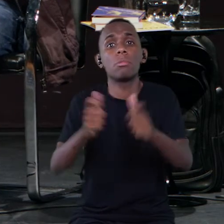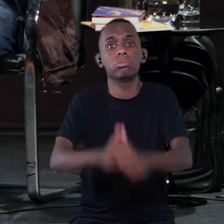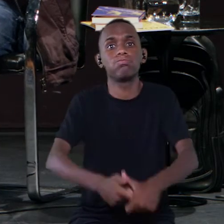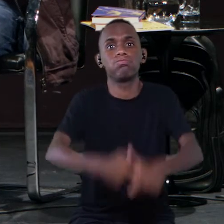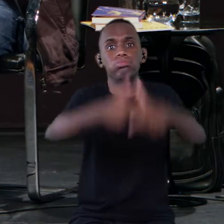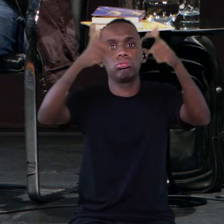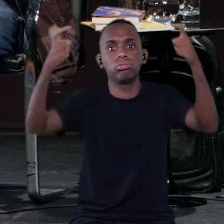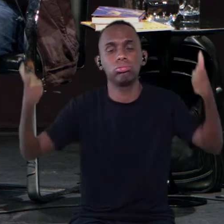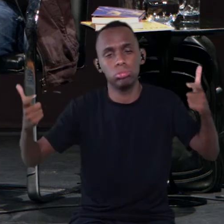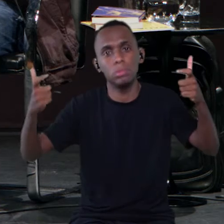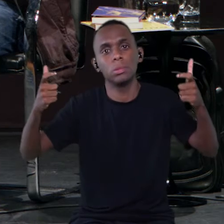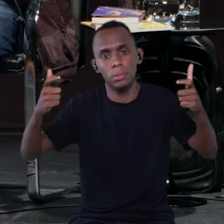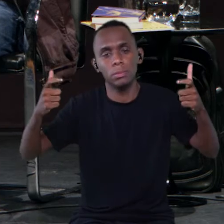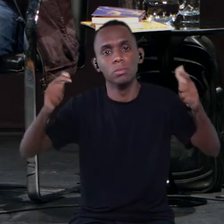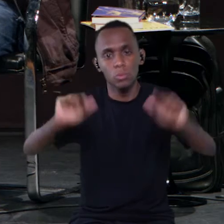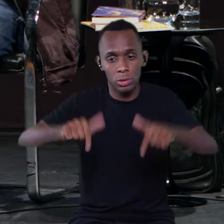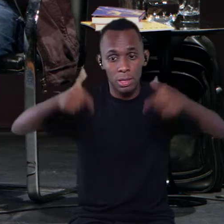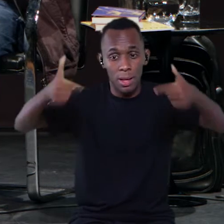falei.